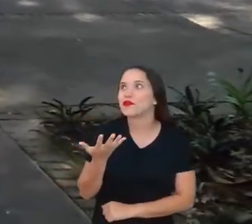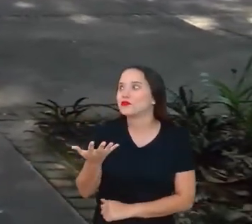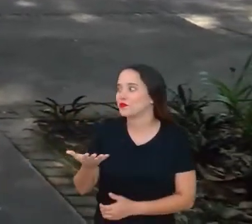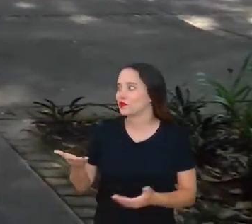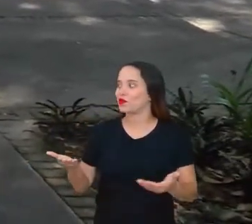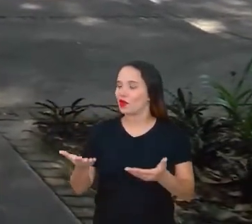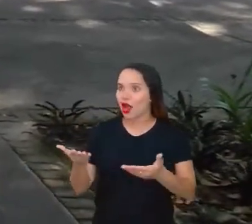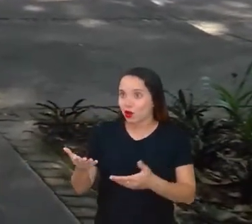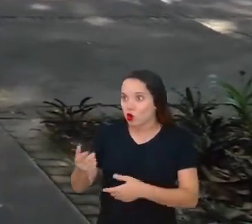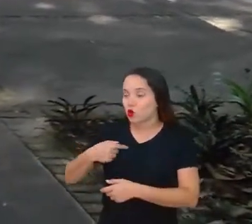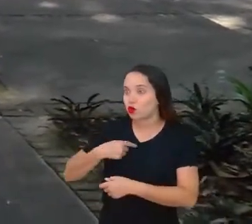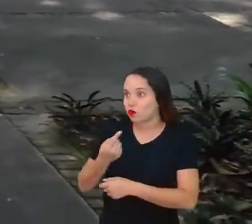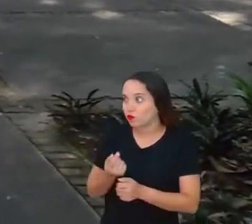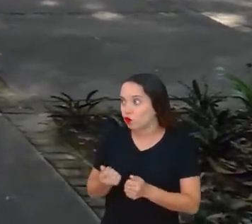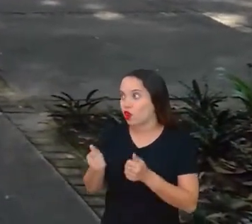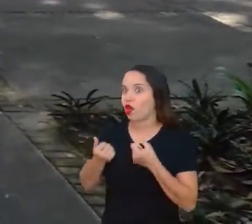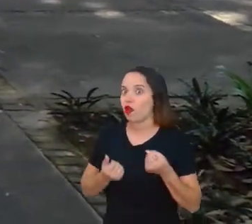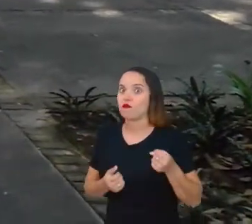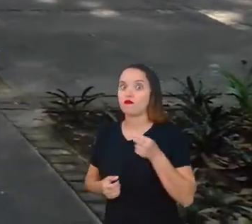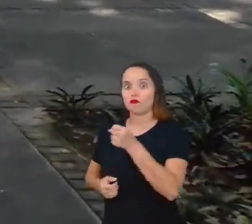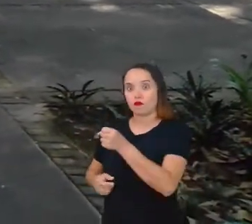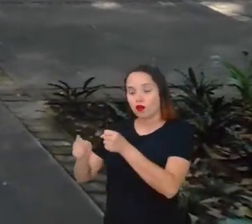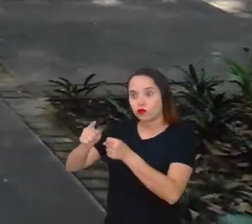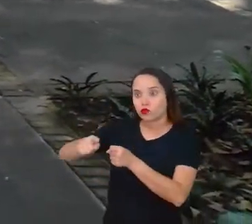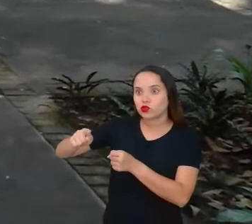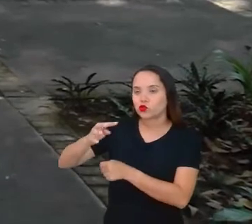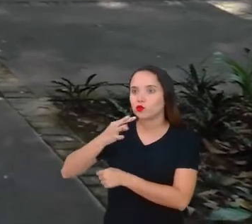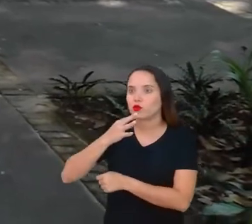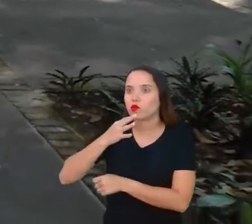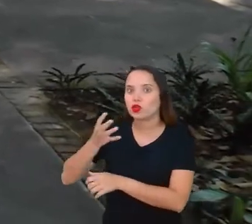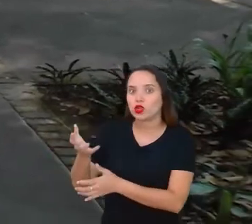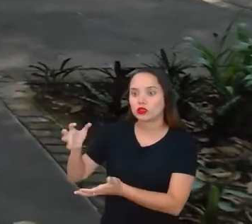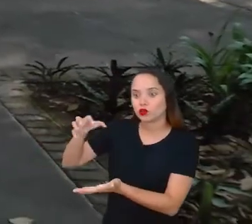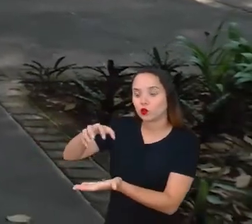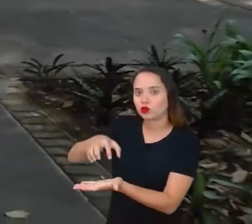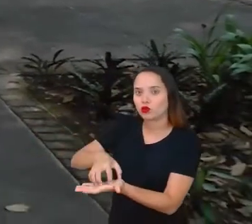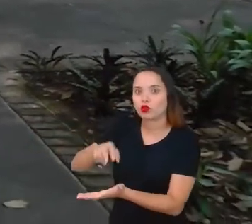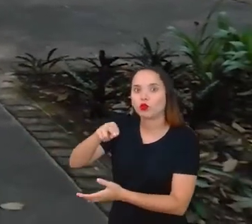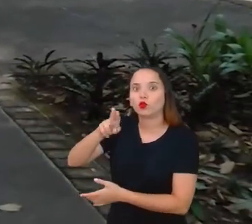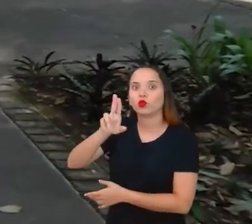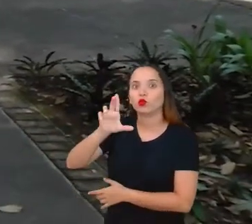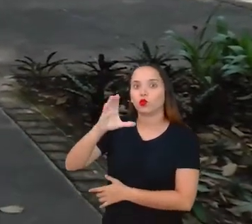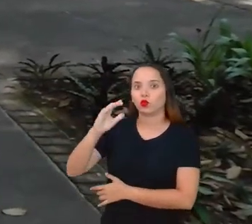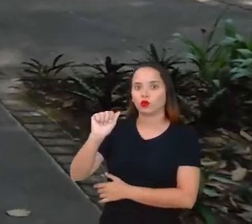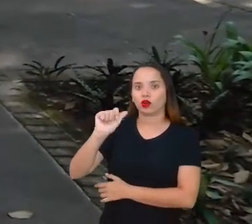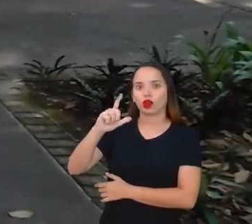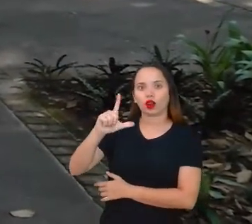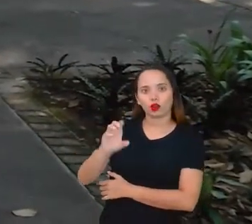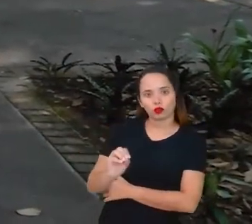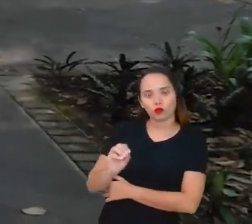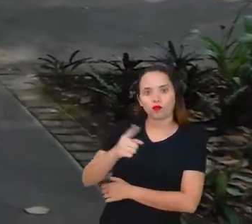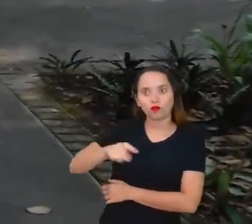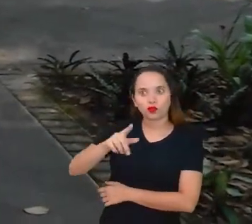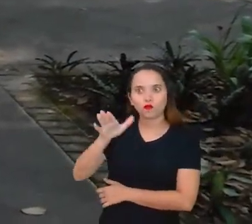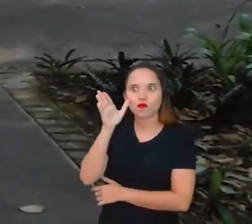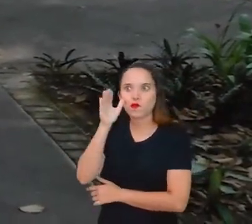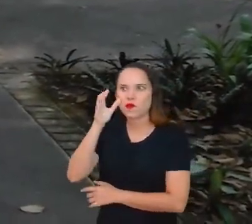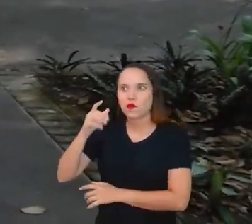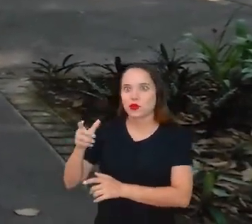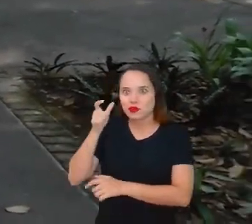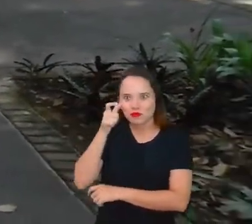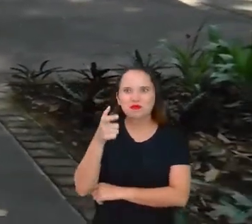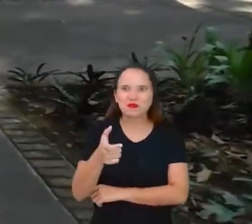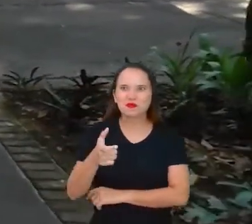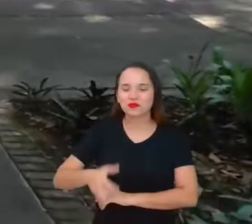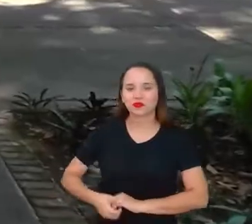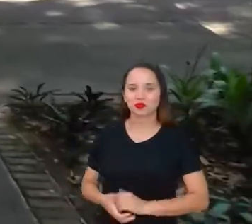Eu vou levá-los para conhecer o Econúcleo. Vocês vão ver coisas bem interessantes. Vamos lá? Vamos!